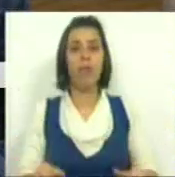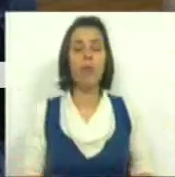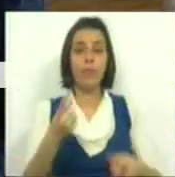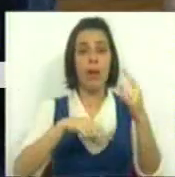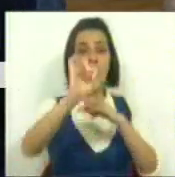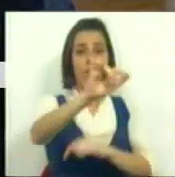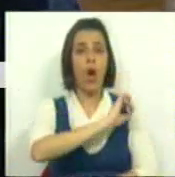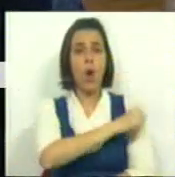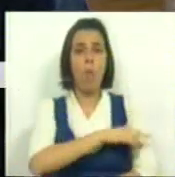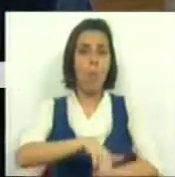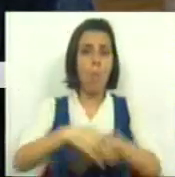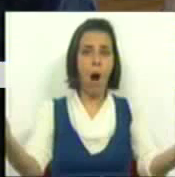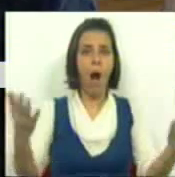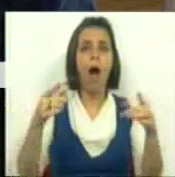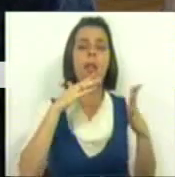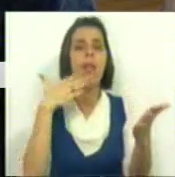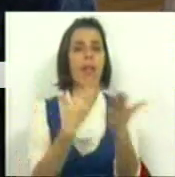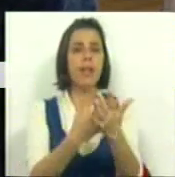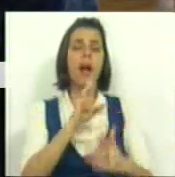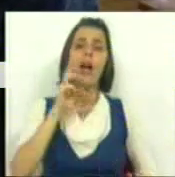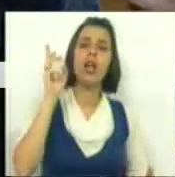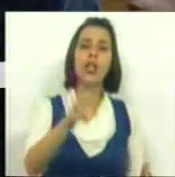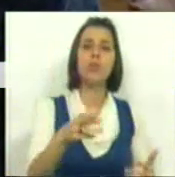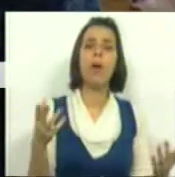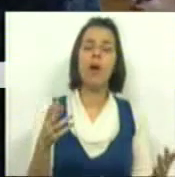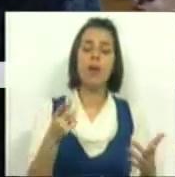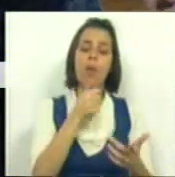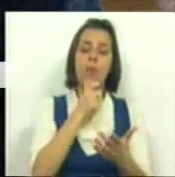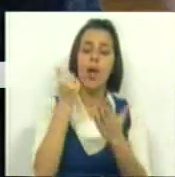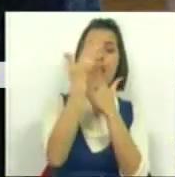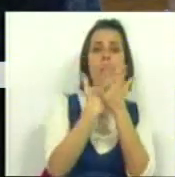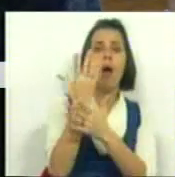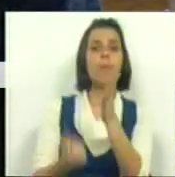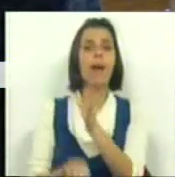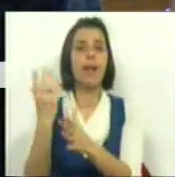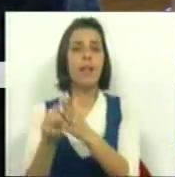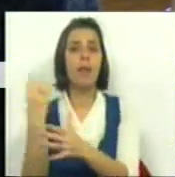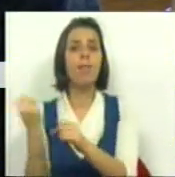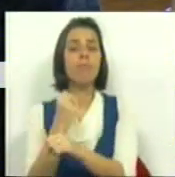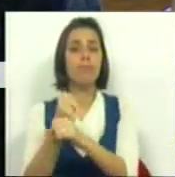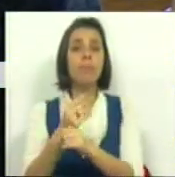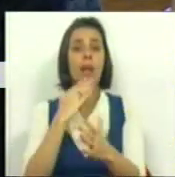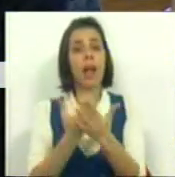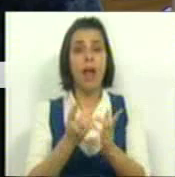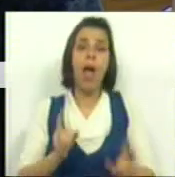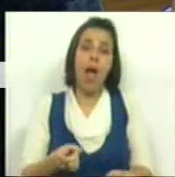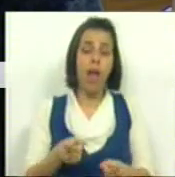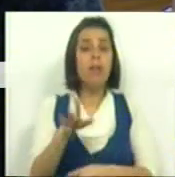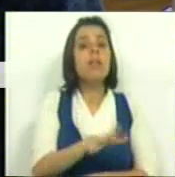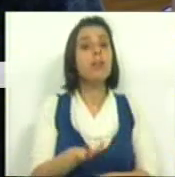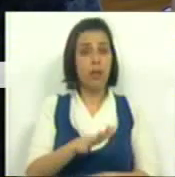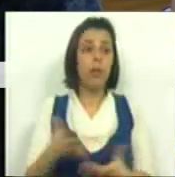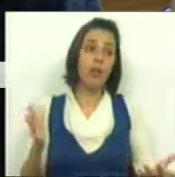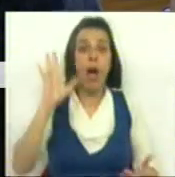porque a vossa incompetência de dar resposta à economia e à criação de emprego permite que essa